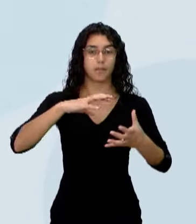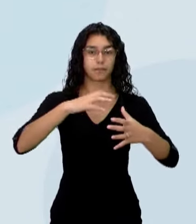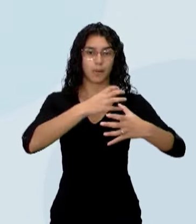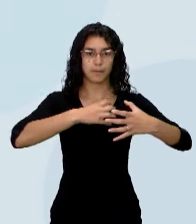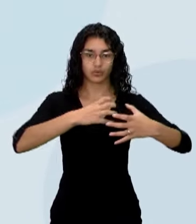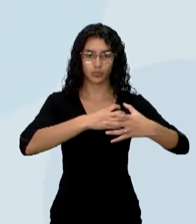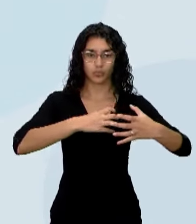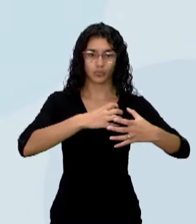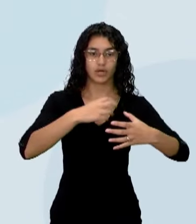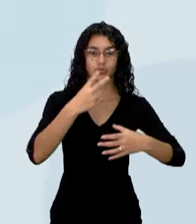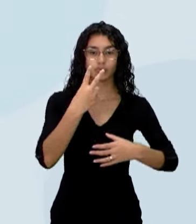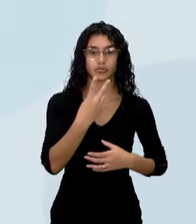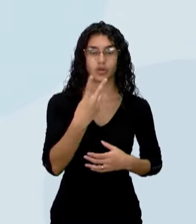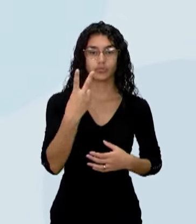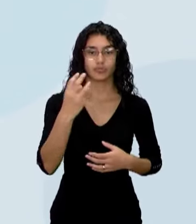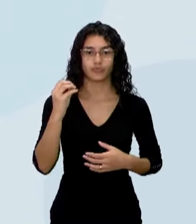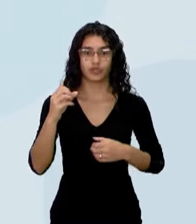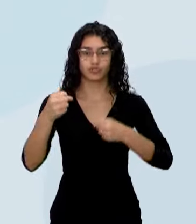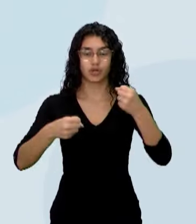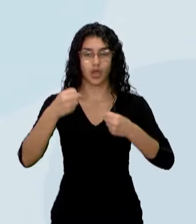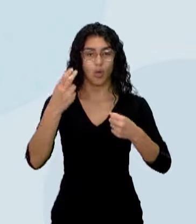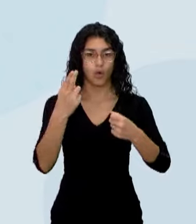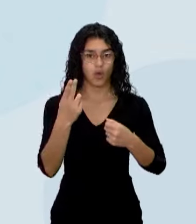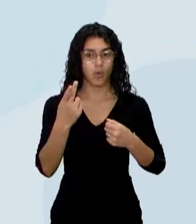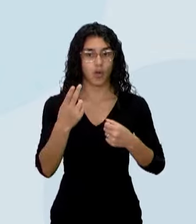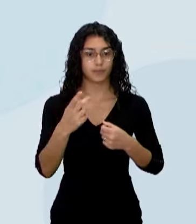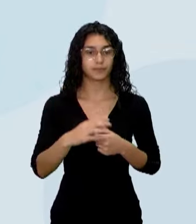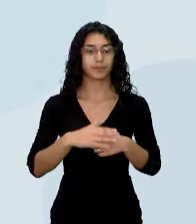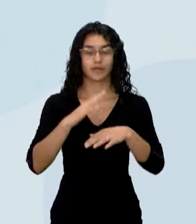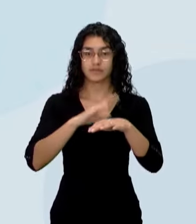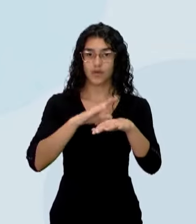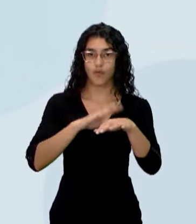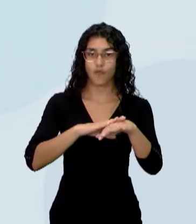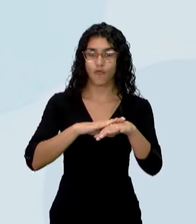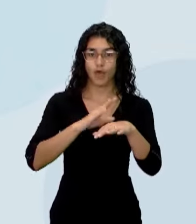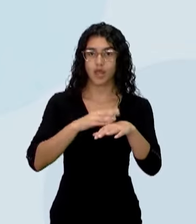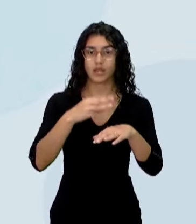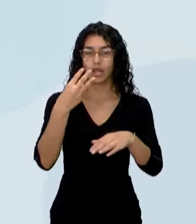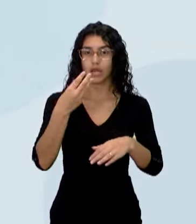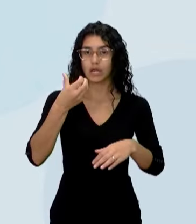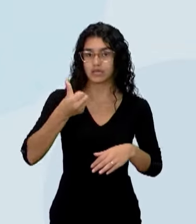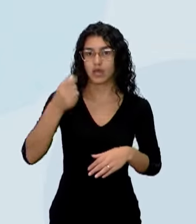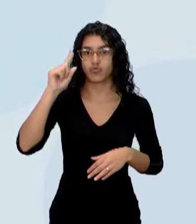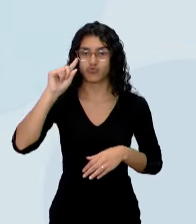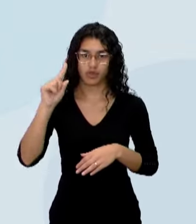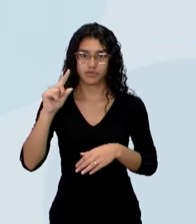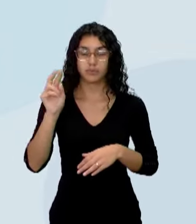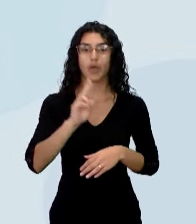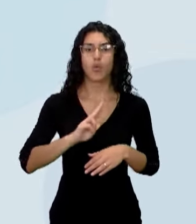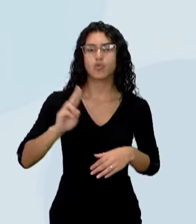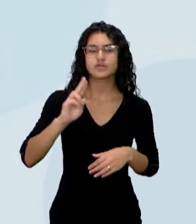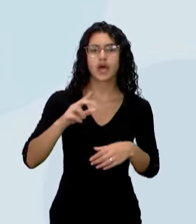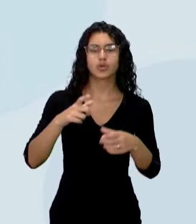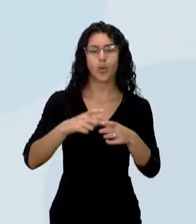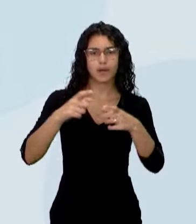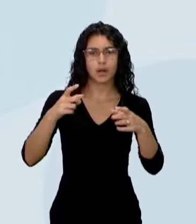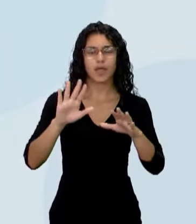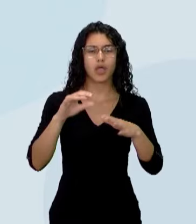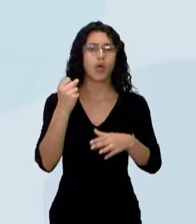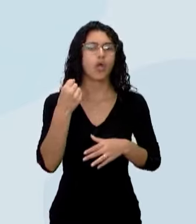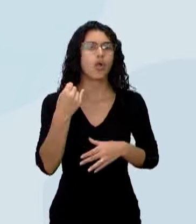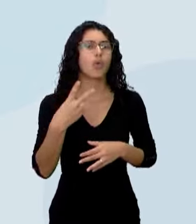carros de um mesmo modelo são produzidos em 36 dias. Sim. Usando essa proporção, em quantos